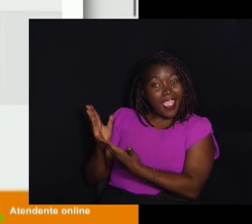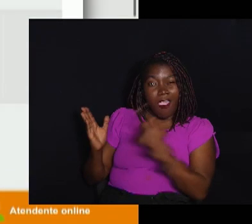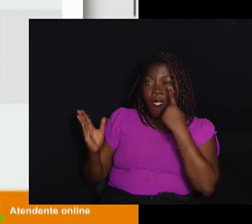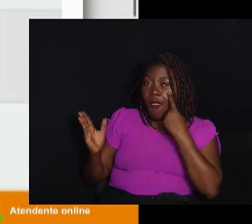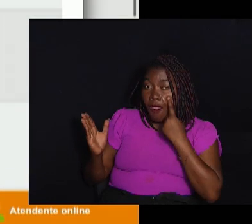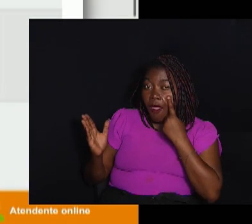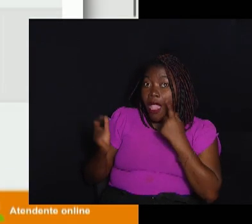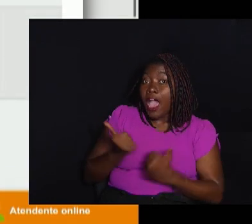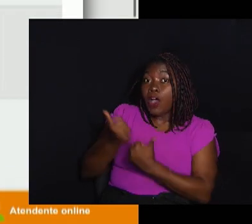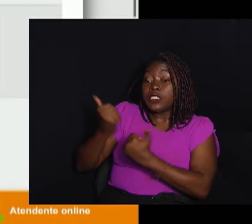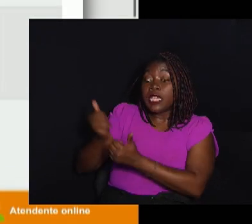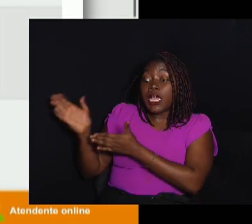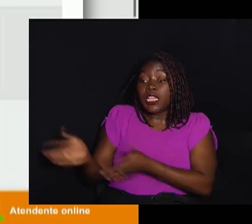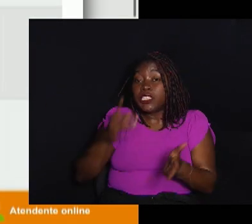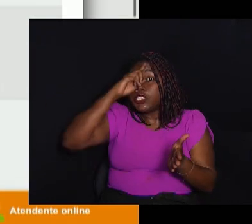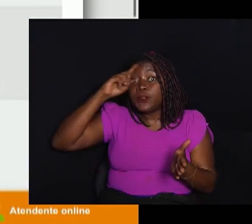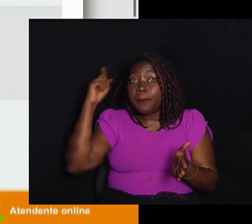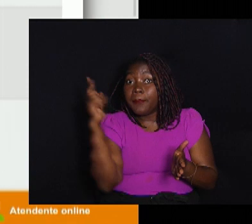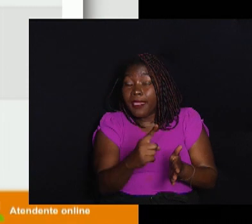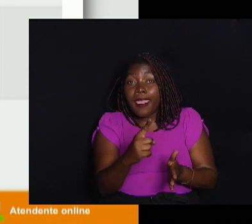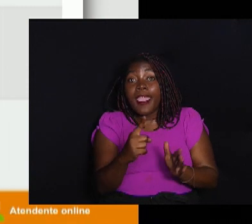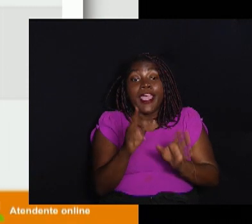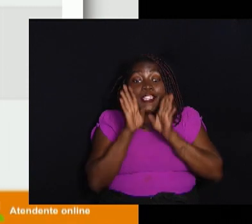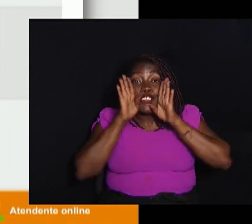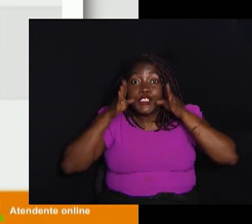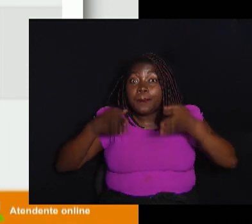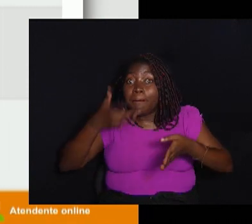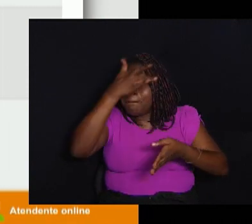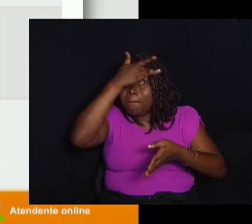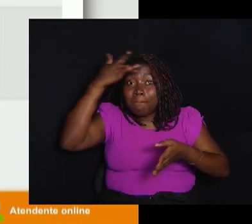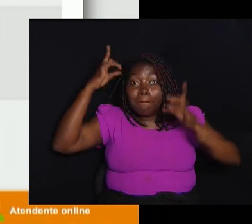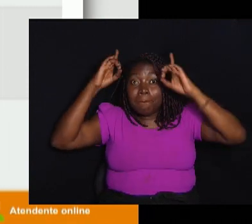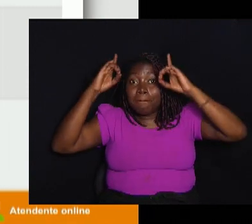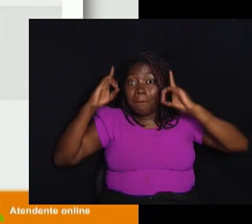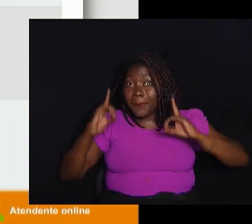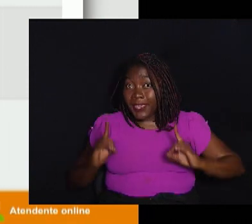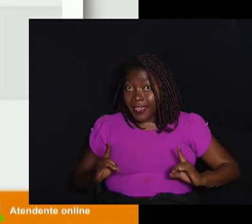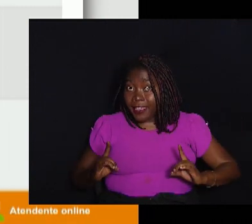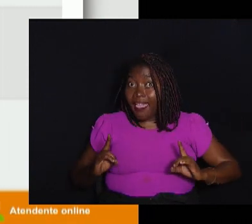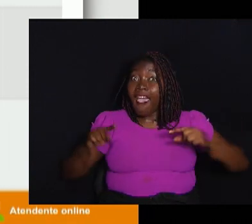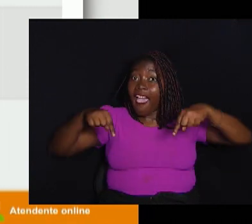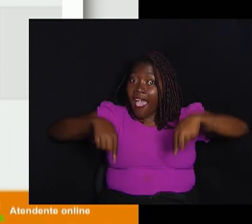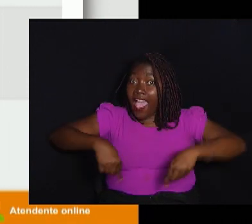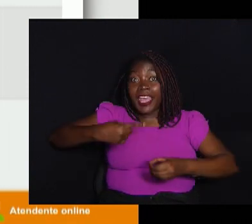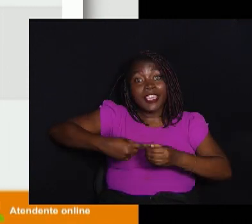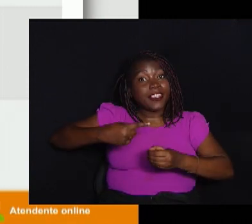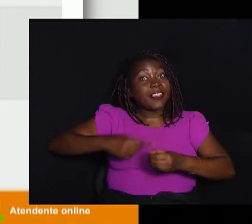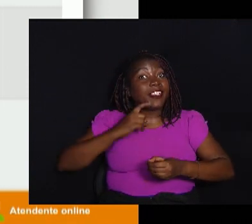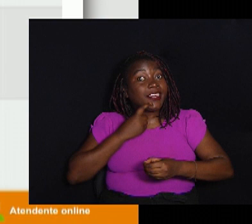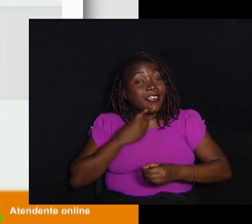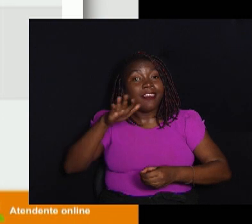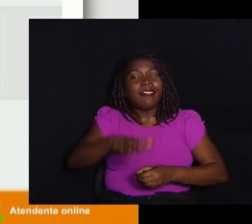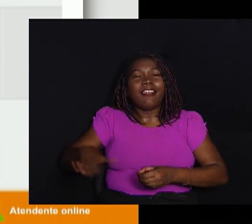de expedição. Ela é específica para pessoas com deficiência, aqui para a cidade de Campinas, fica lá